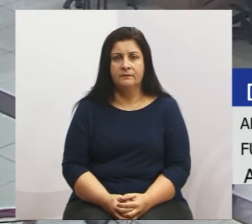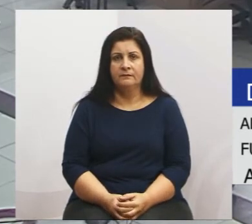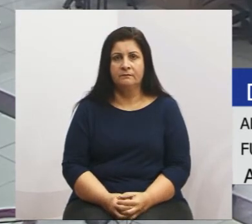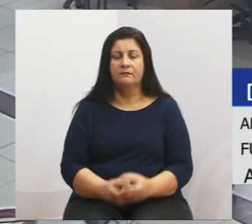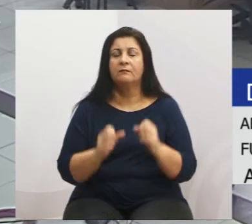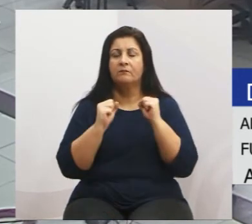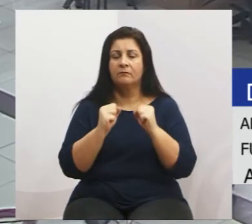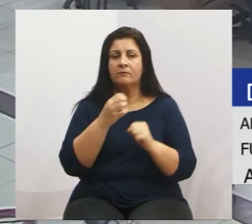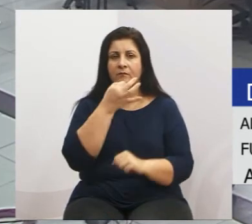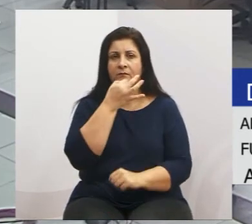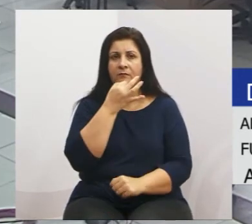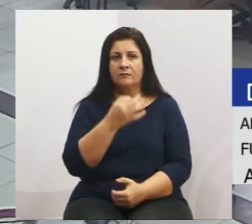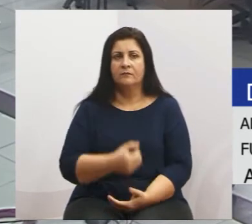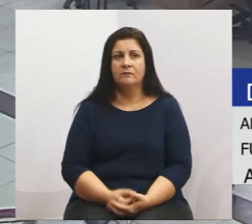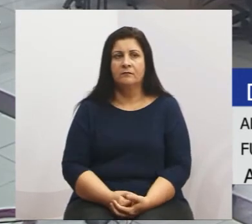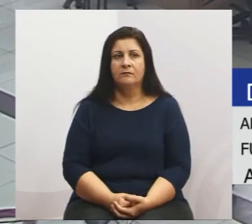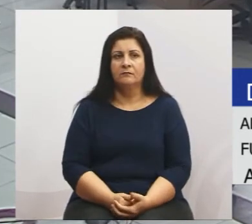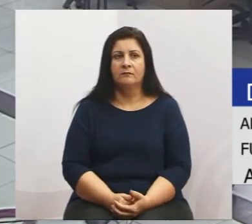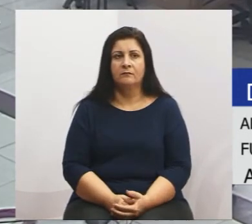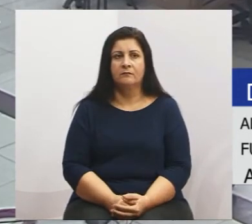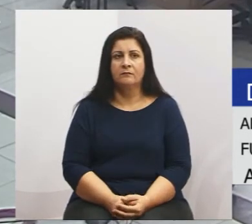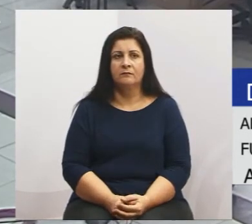Projeto continua em discussão.